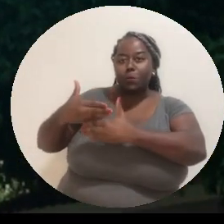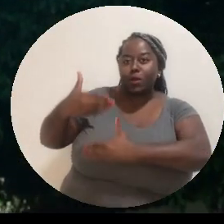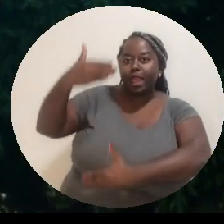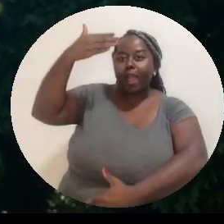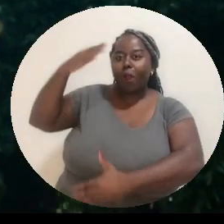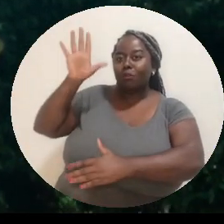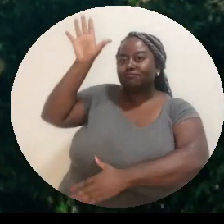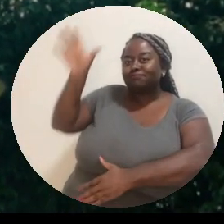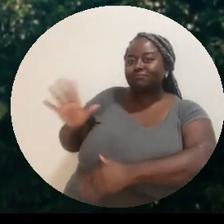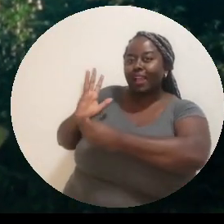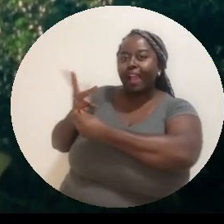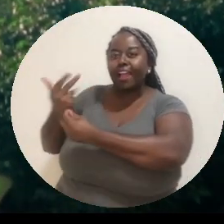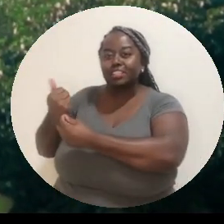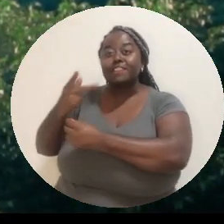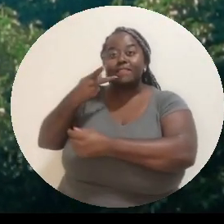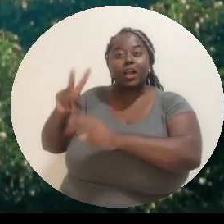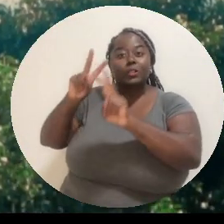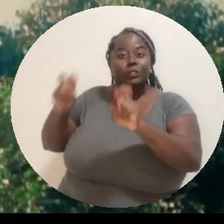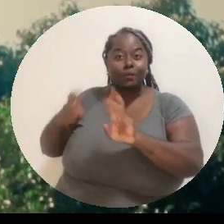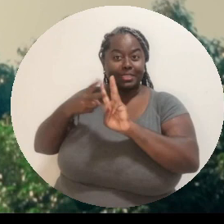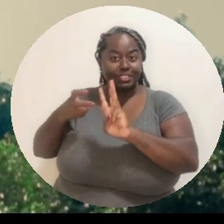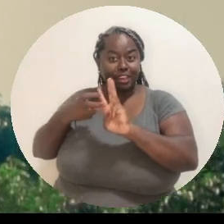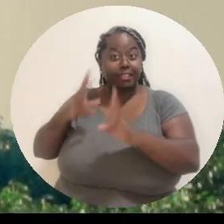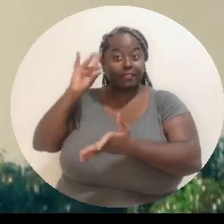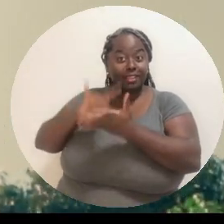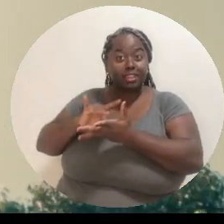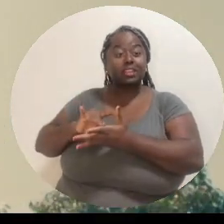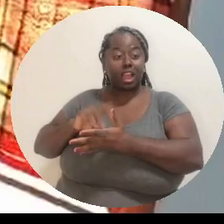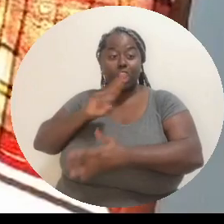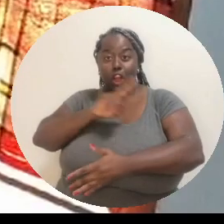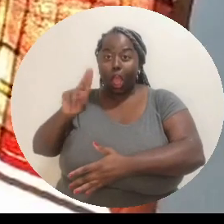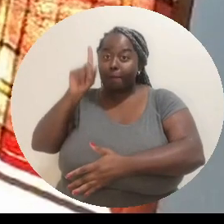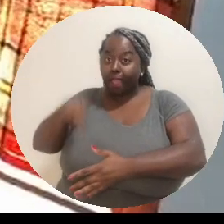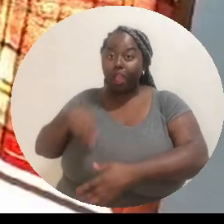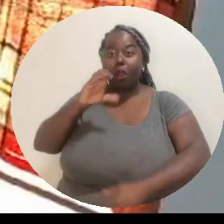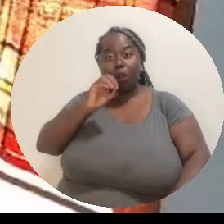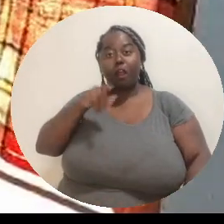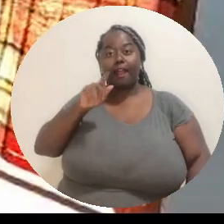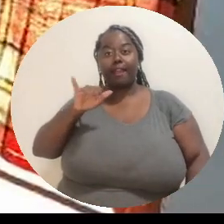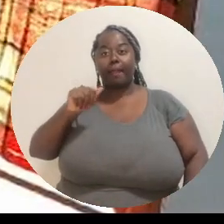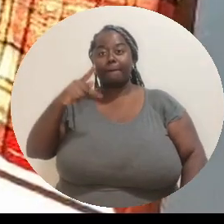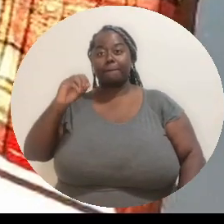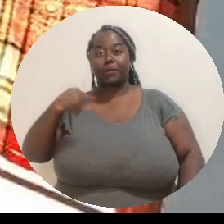tona, que fala sobre o Kayapó. Na verdade, essa obra de arte chama-se O Kayapó.